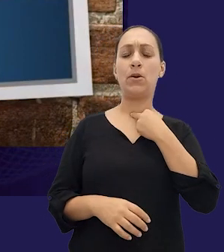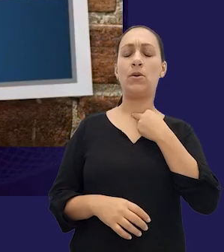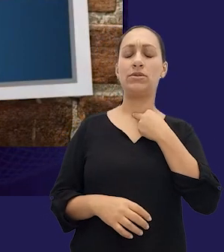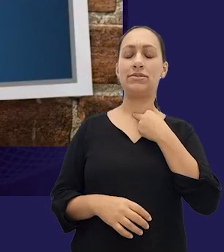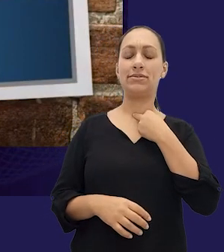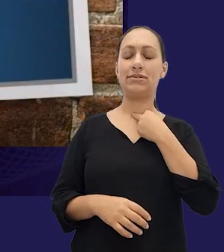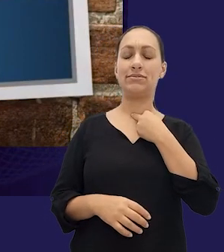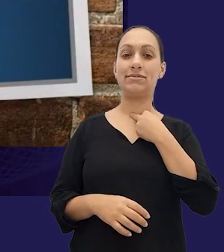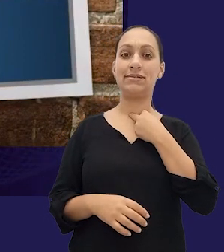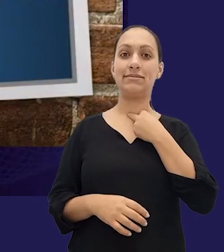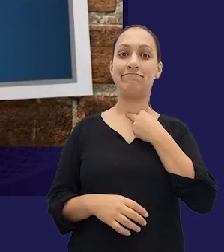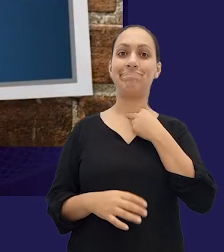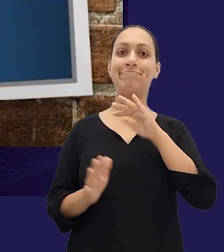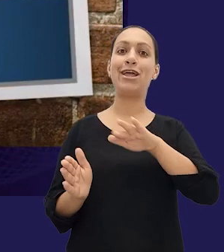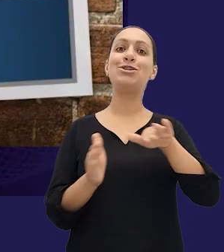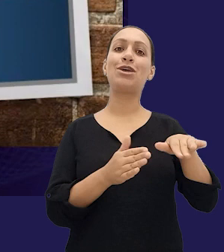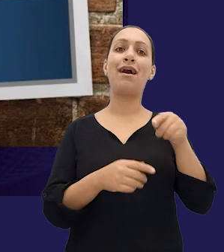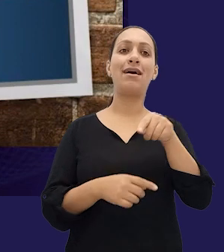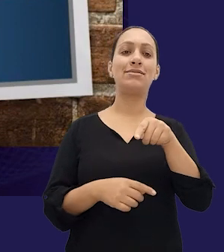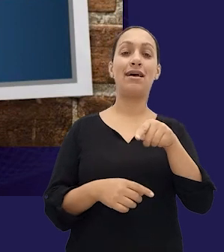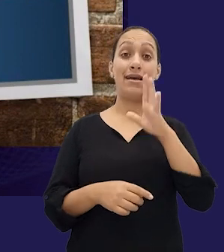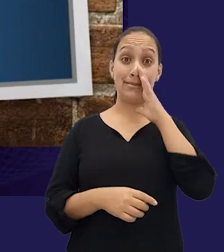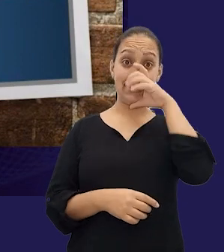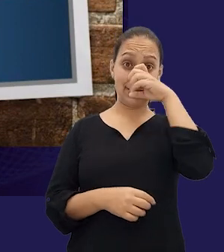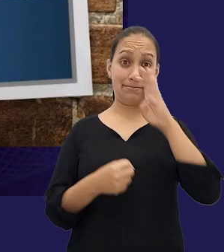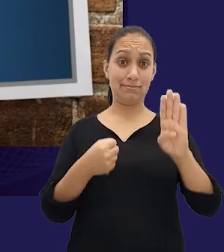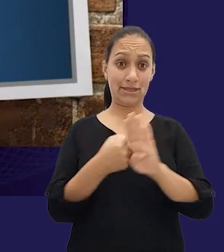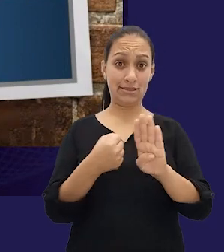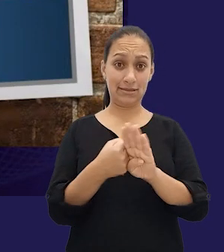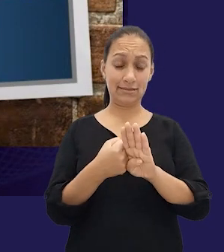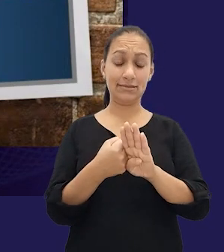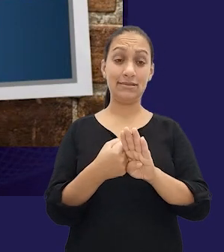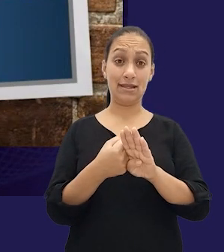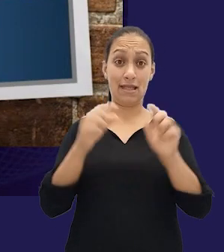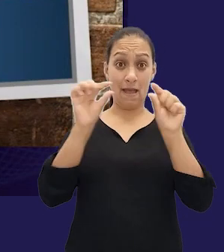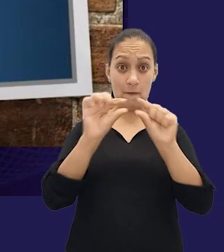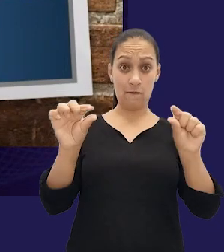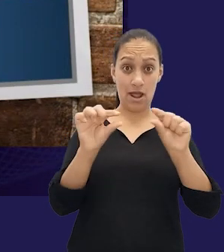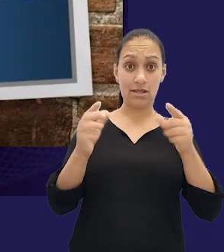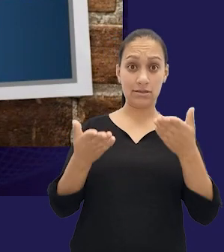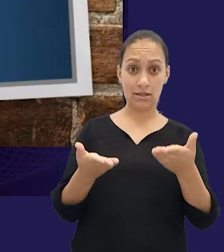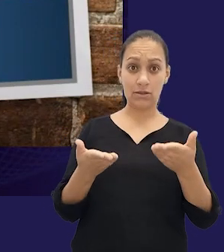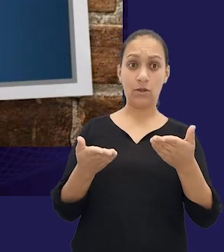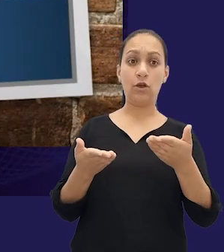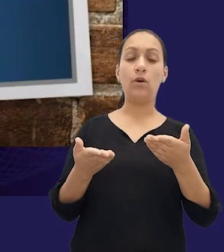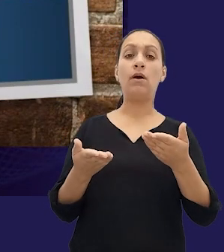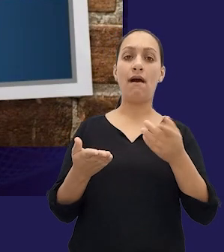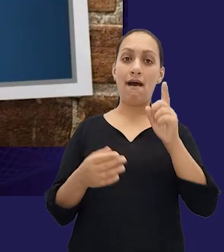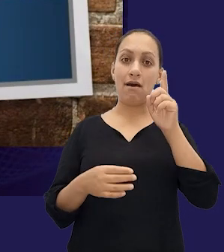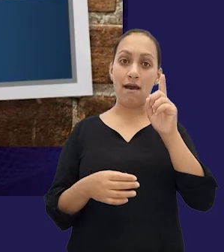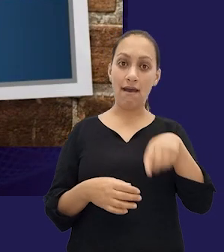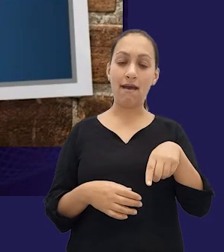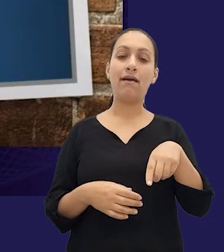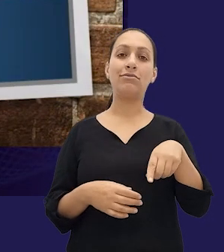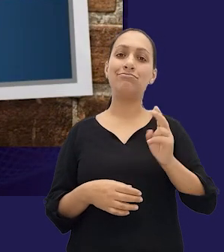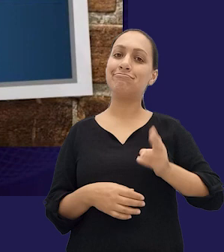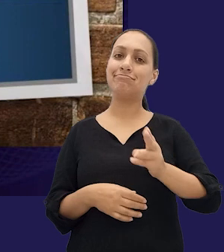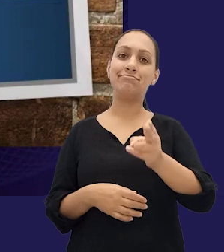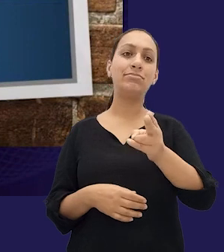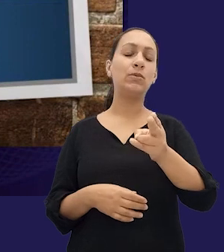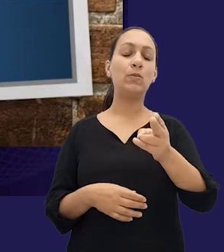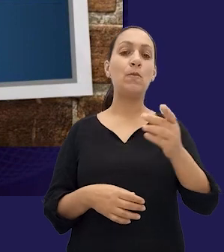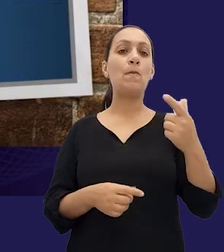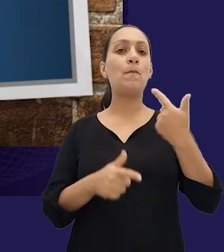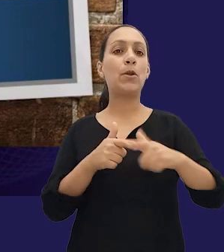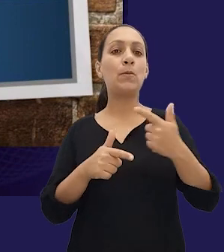frase clássica, né, que a resistência bacteriana foi e continuará sendo um problema de